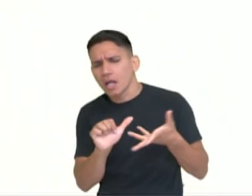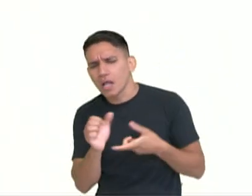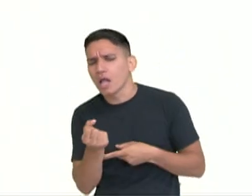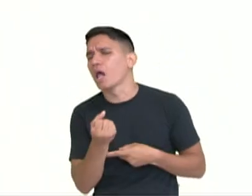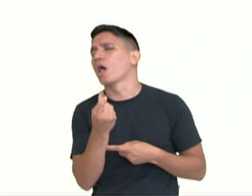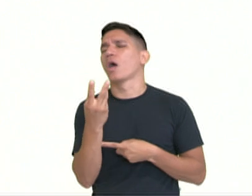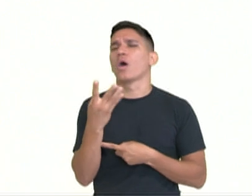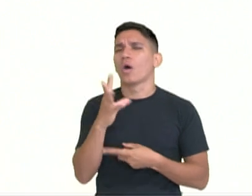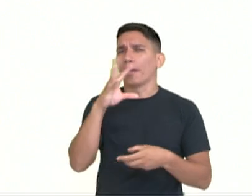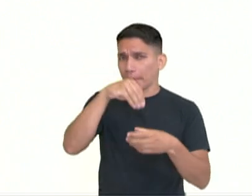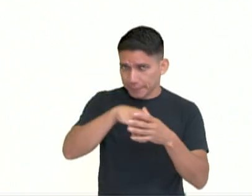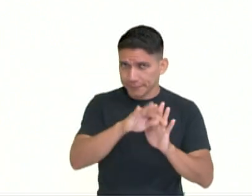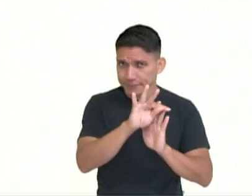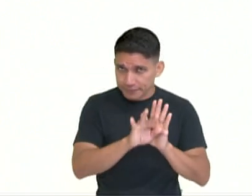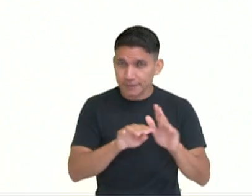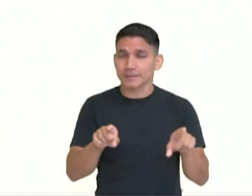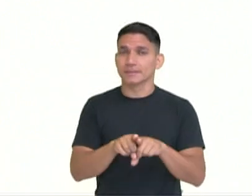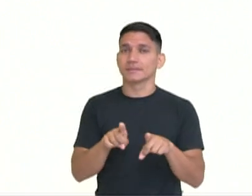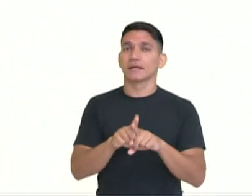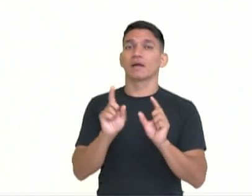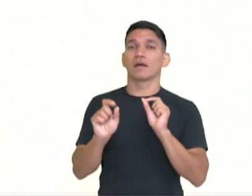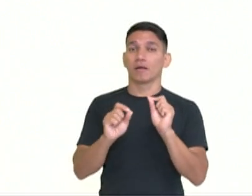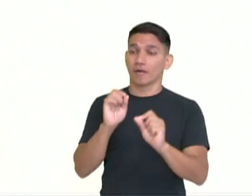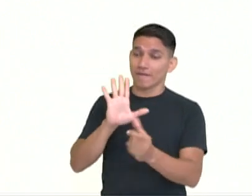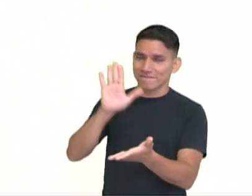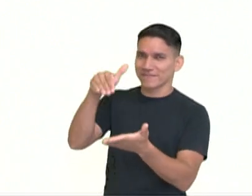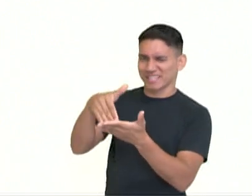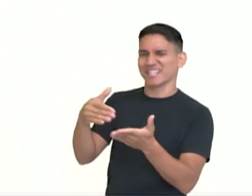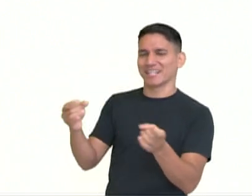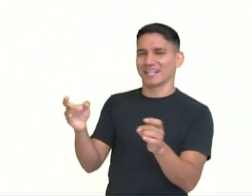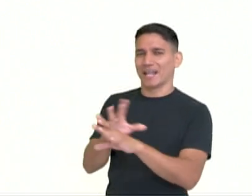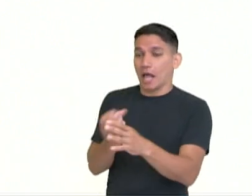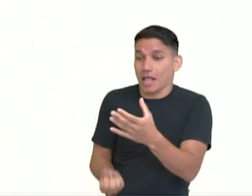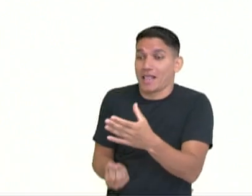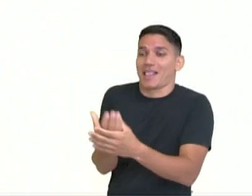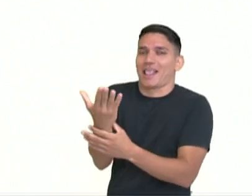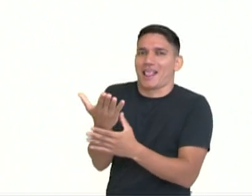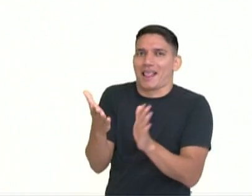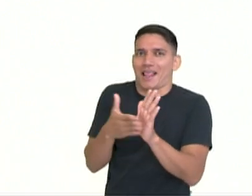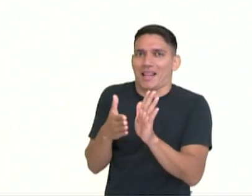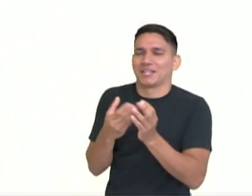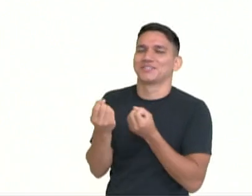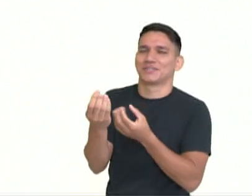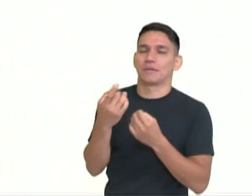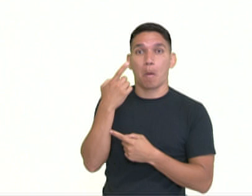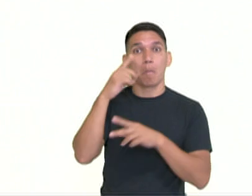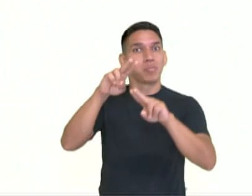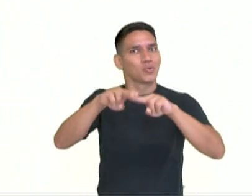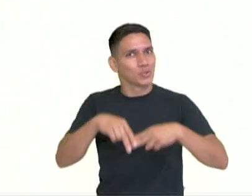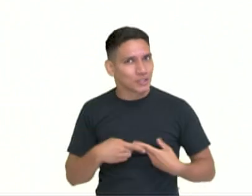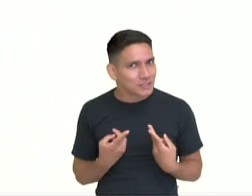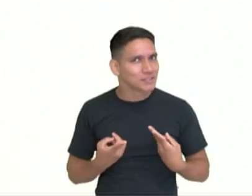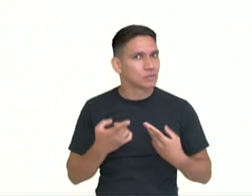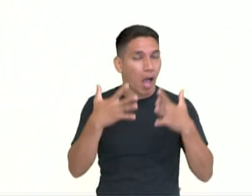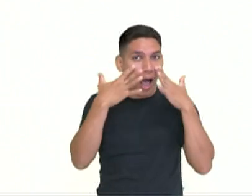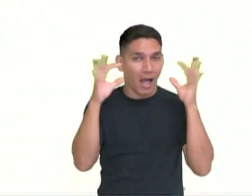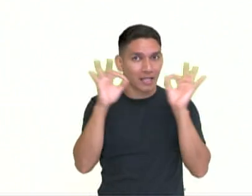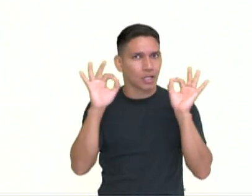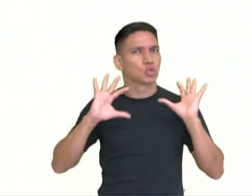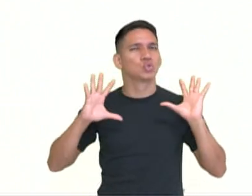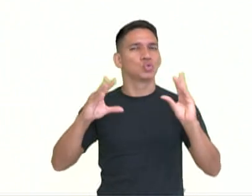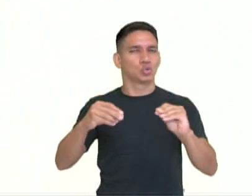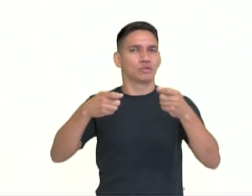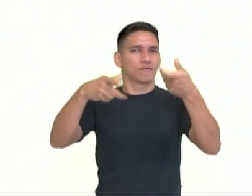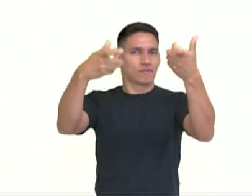constitutivos do texto e, ao final, produzir uma notícia. Por isso, preste bastante atenção em tudo que vai ser falado